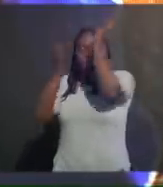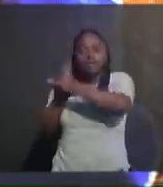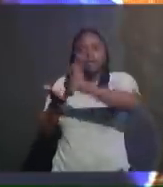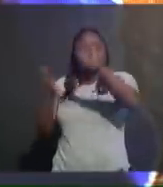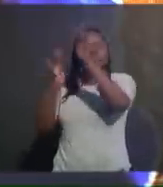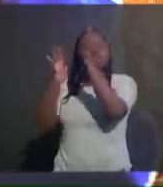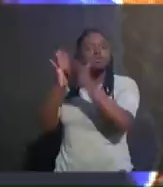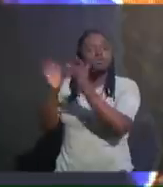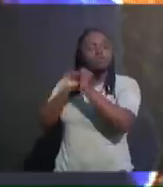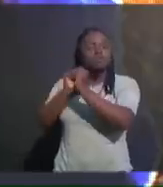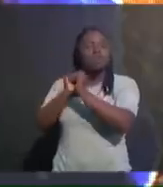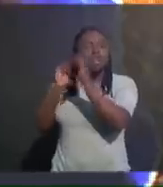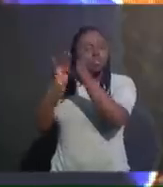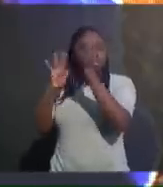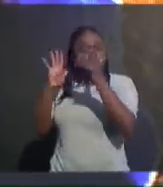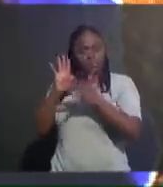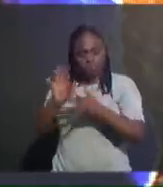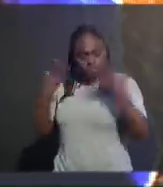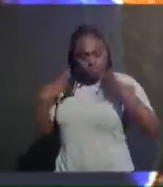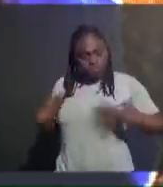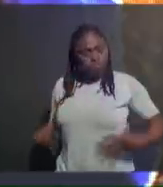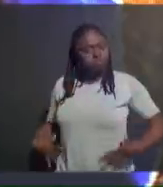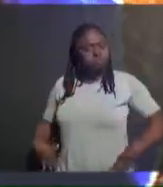E Jesus todo transfigurado, vestido igual